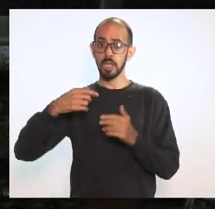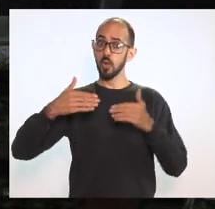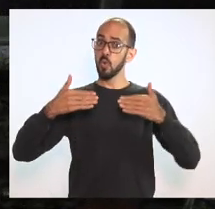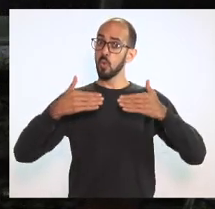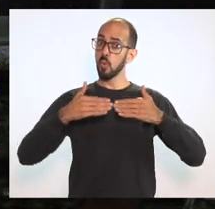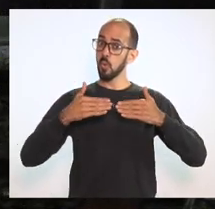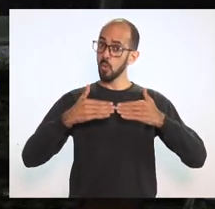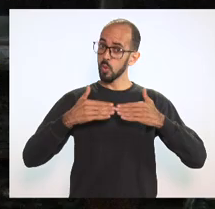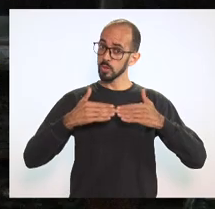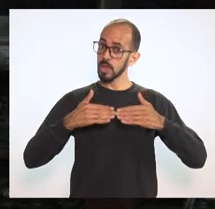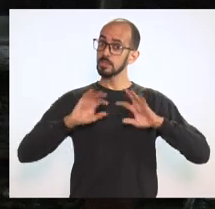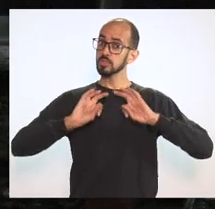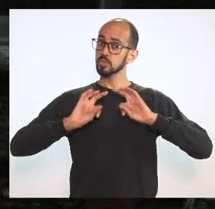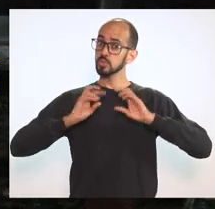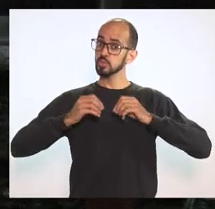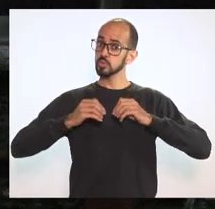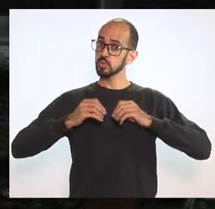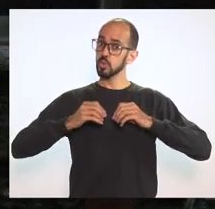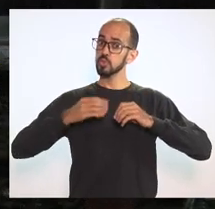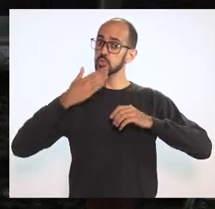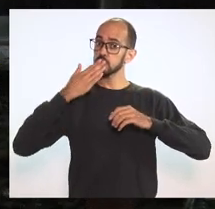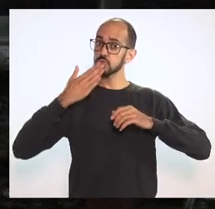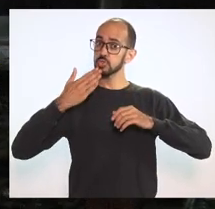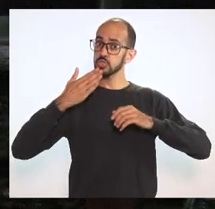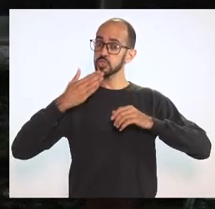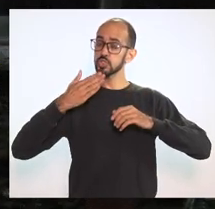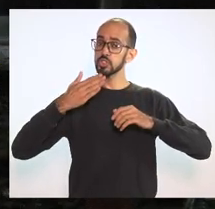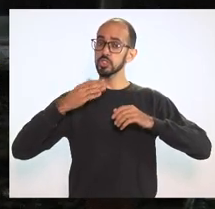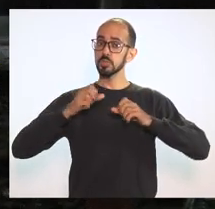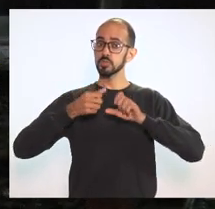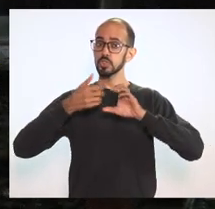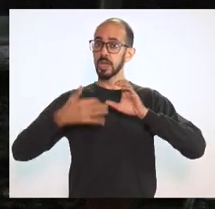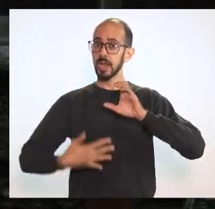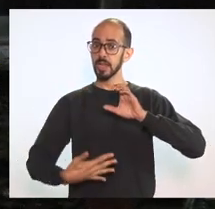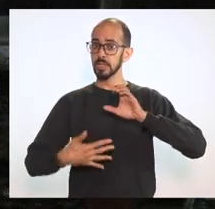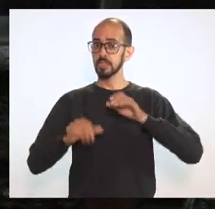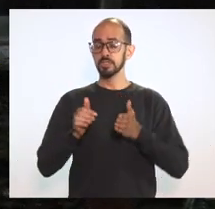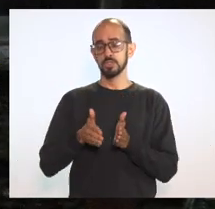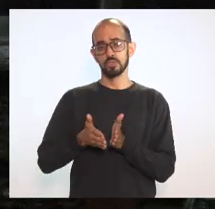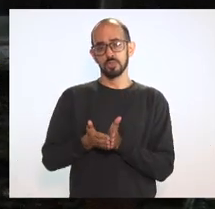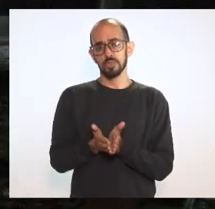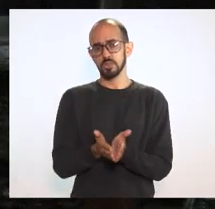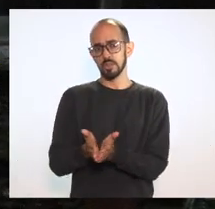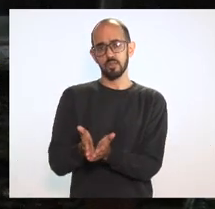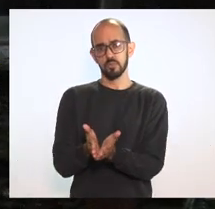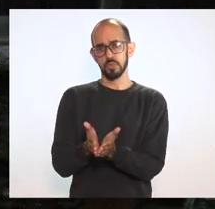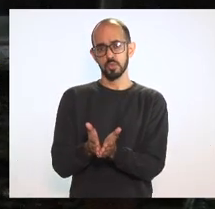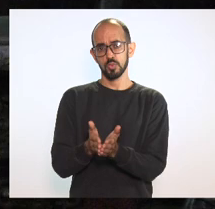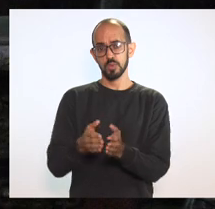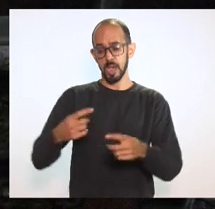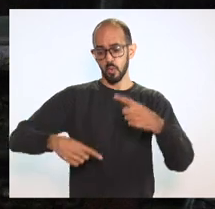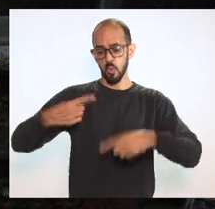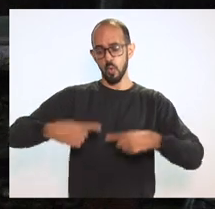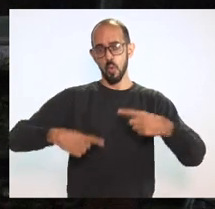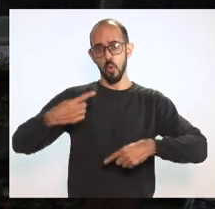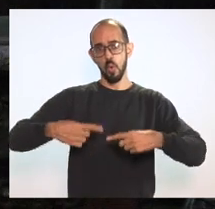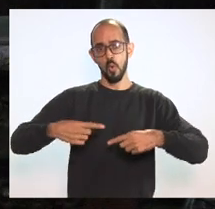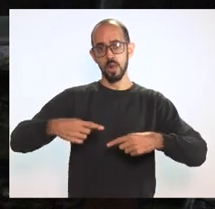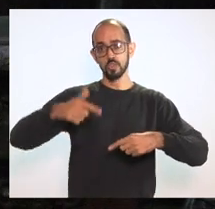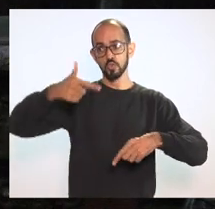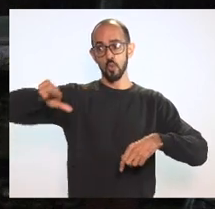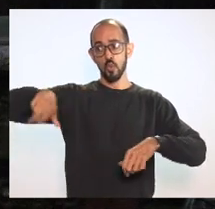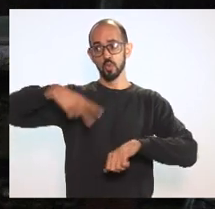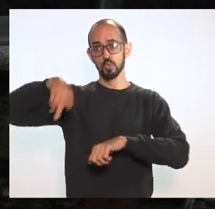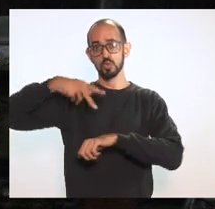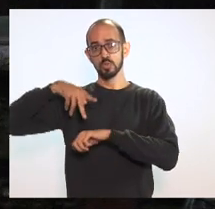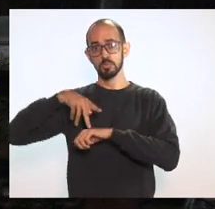as especificações dos navios. Foram protegidos da concorrência internacional através das chamadas conferências